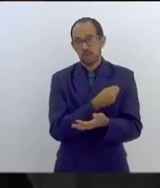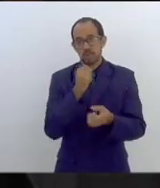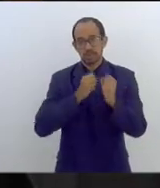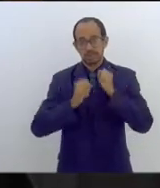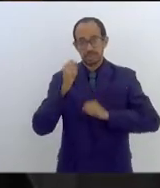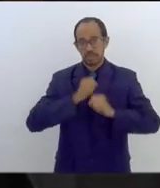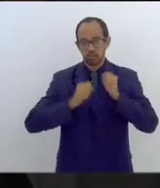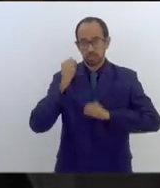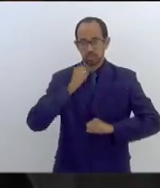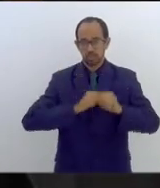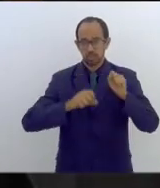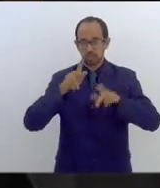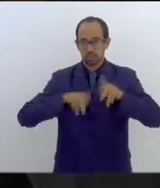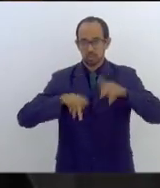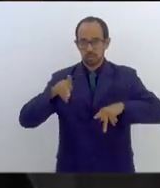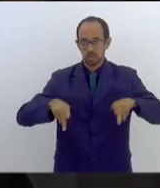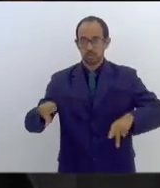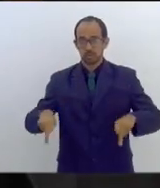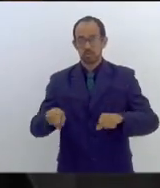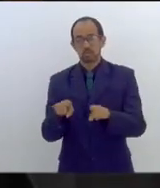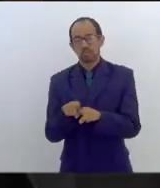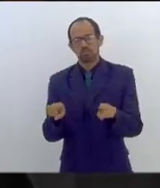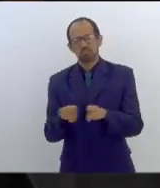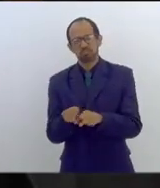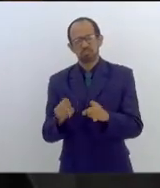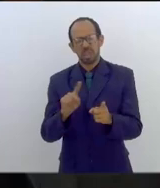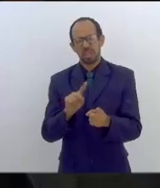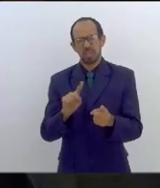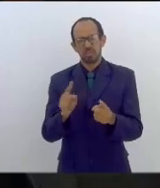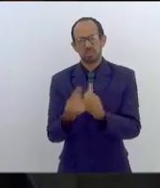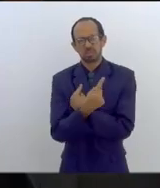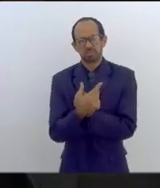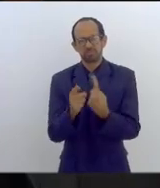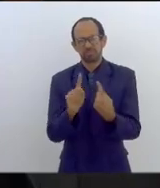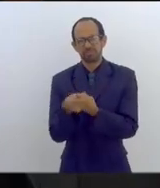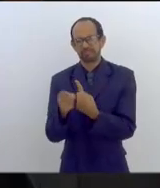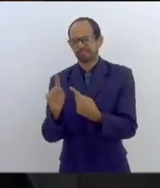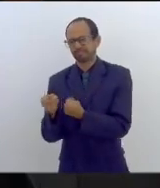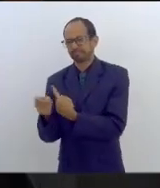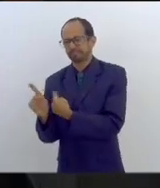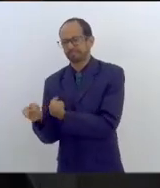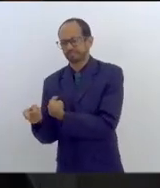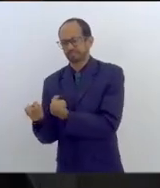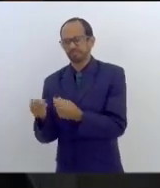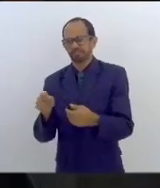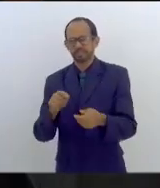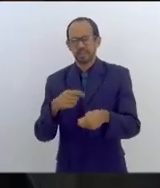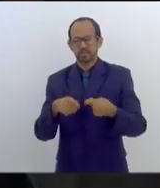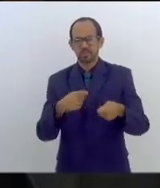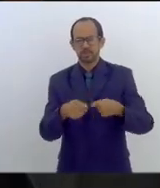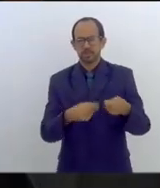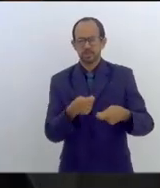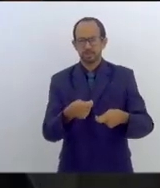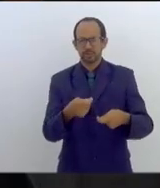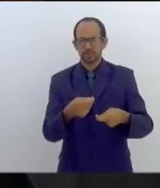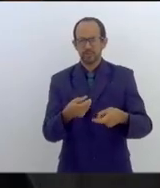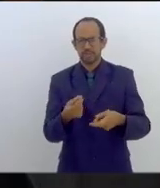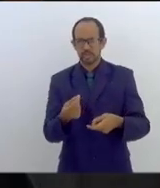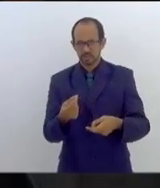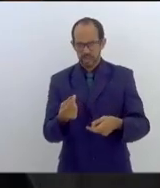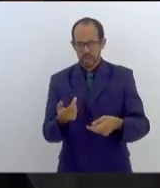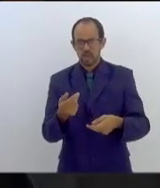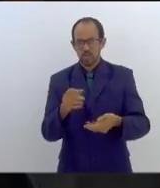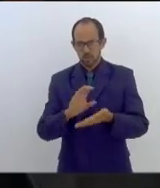e tem colecionado controvérsias do ponto de vista administrativo, financeiro e